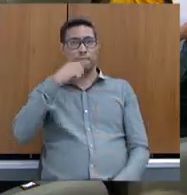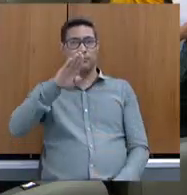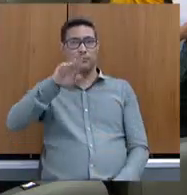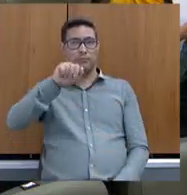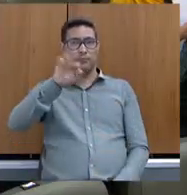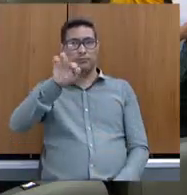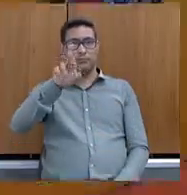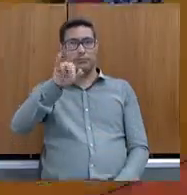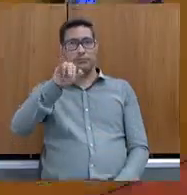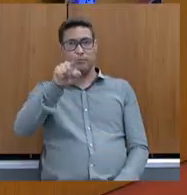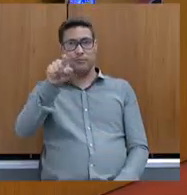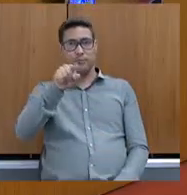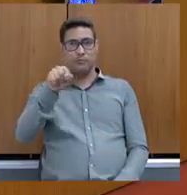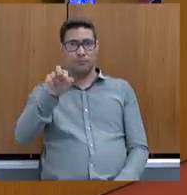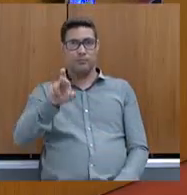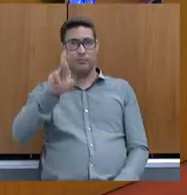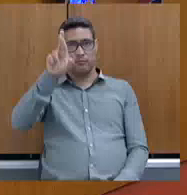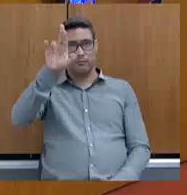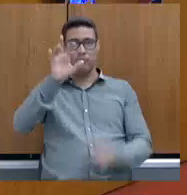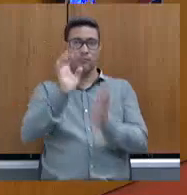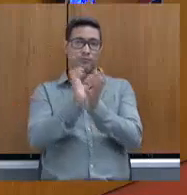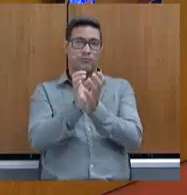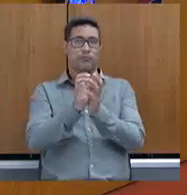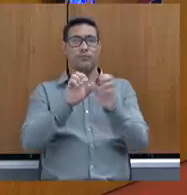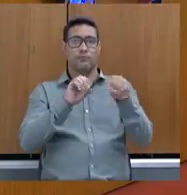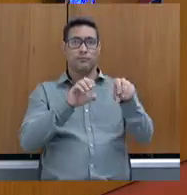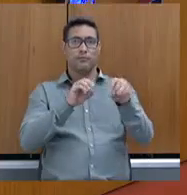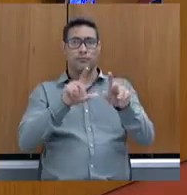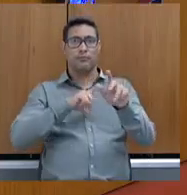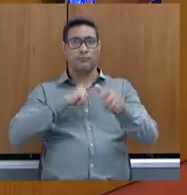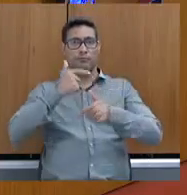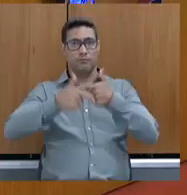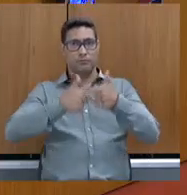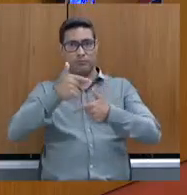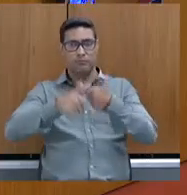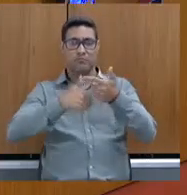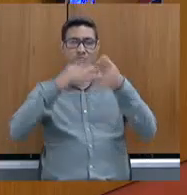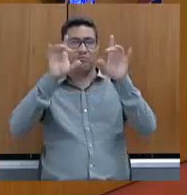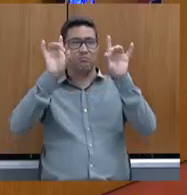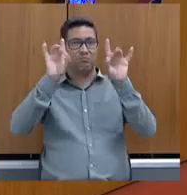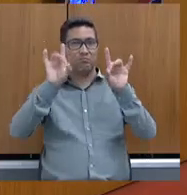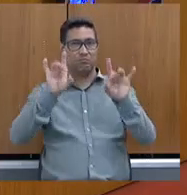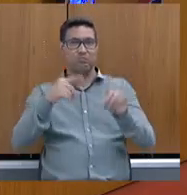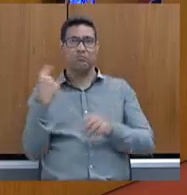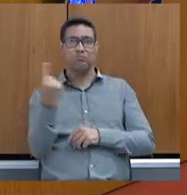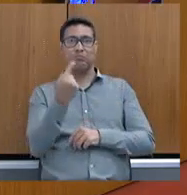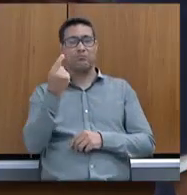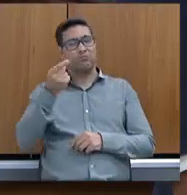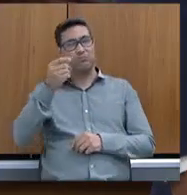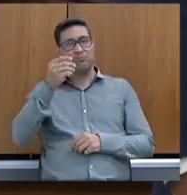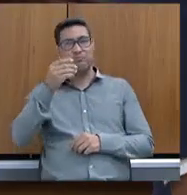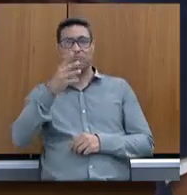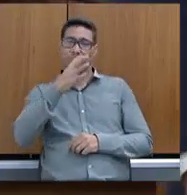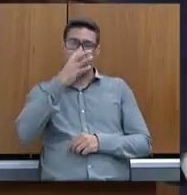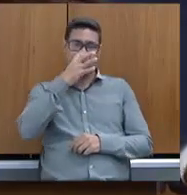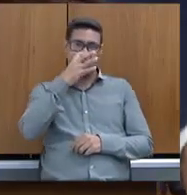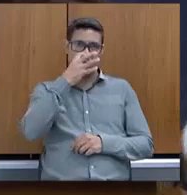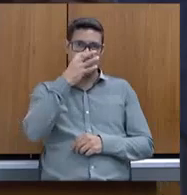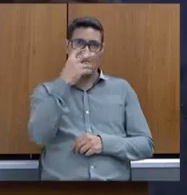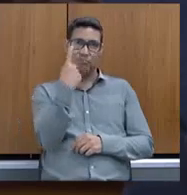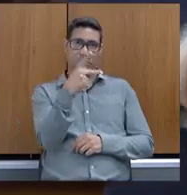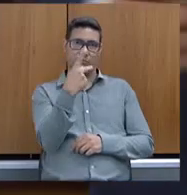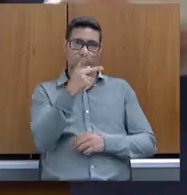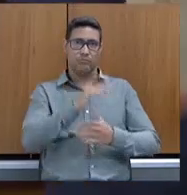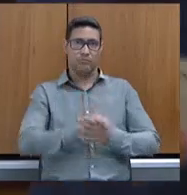presidente da Comissão de educação que faz um trabalho admirável admirado por todos os colegas na casa e a gente sempre